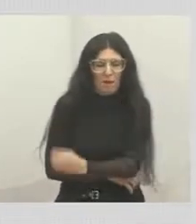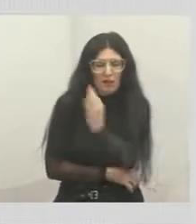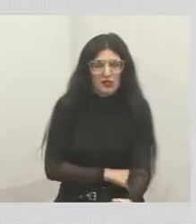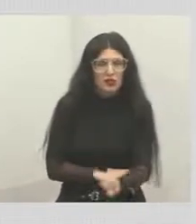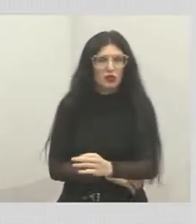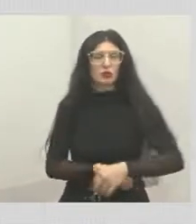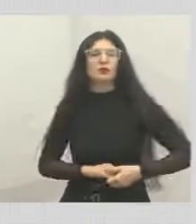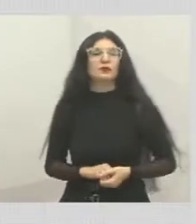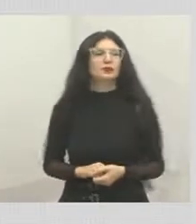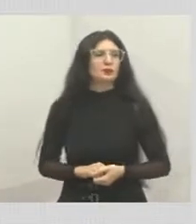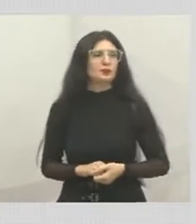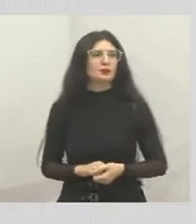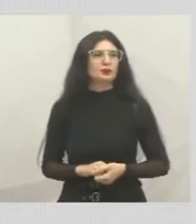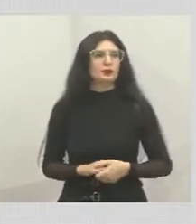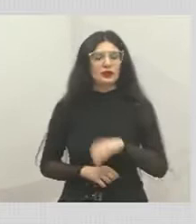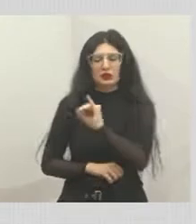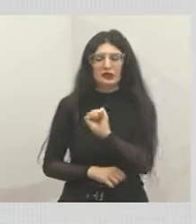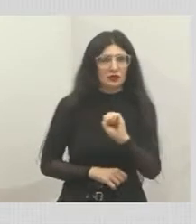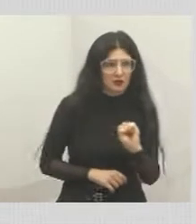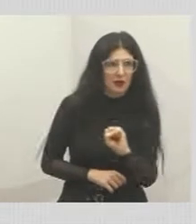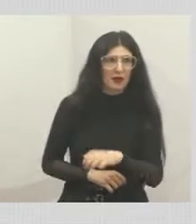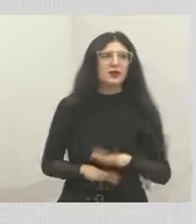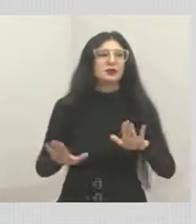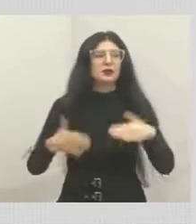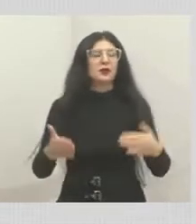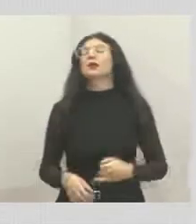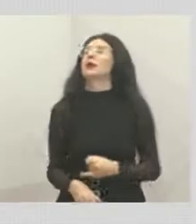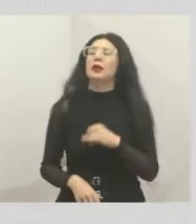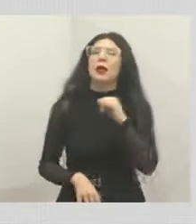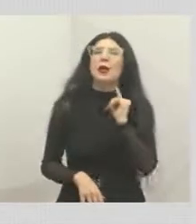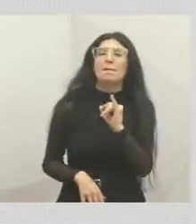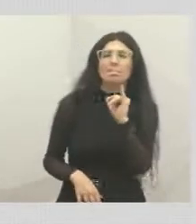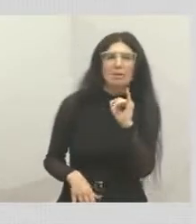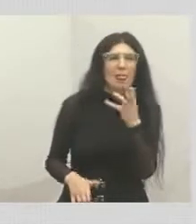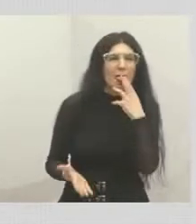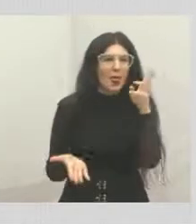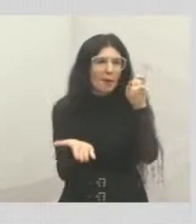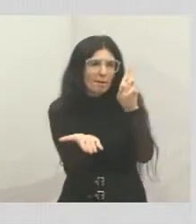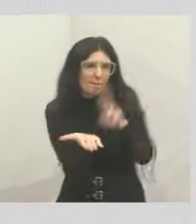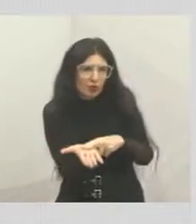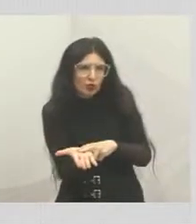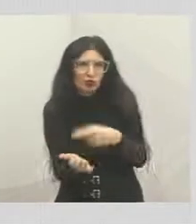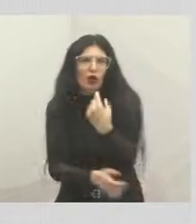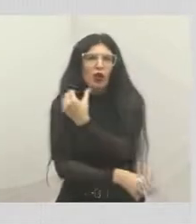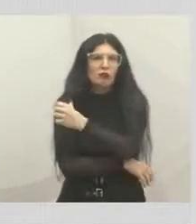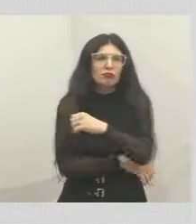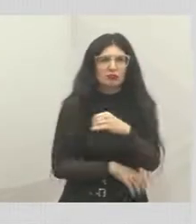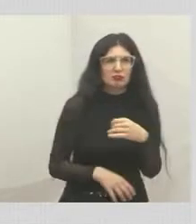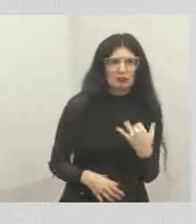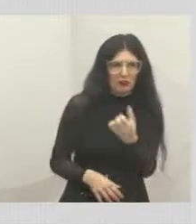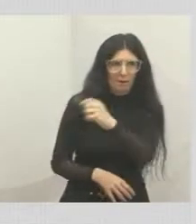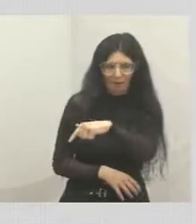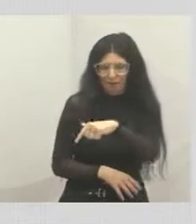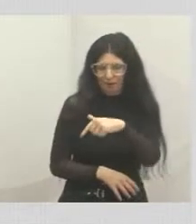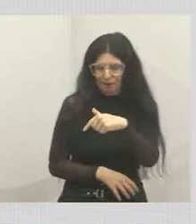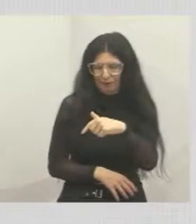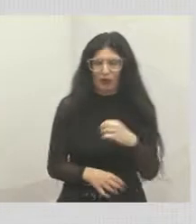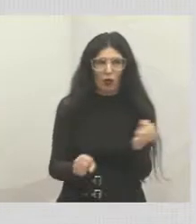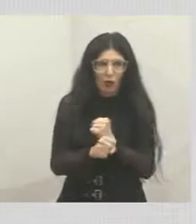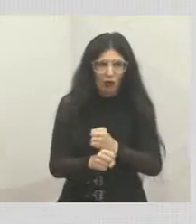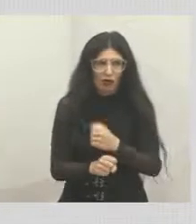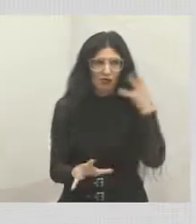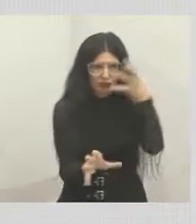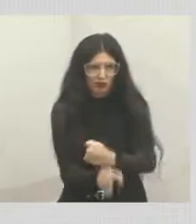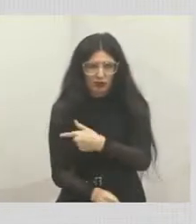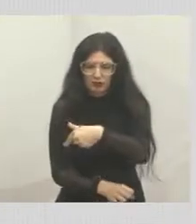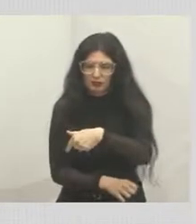59,22%. O ISS, que é Imposto sobre Circulação de Serviços, uma meta orçamentária para 2020 de